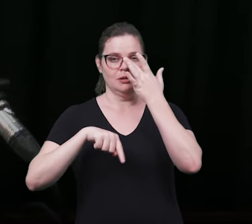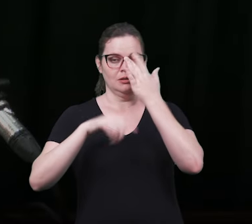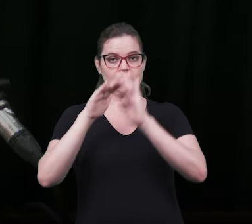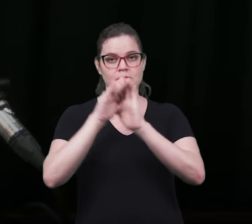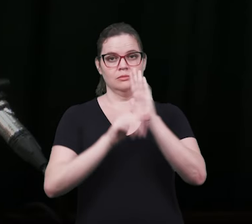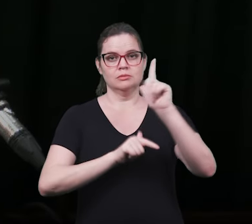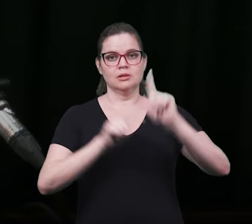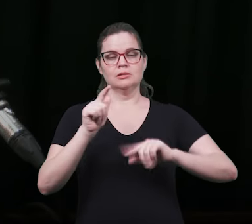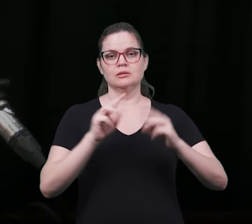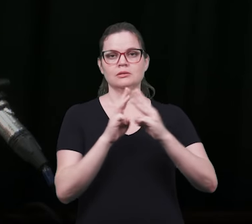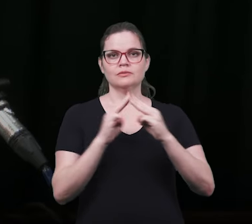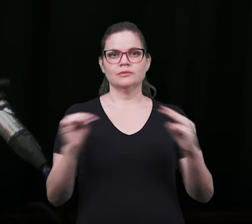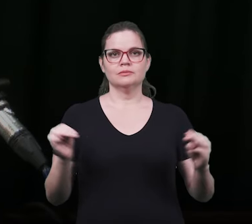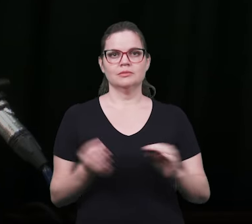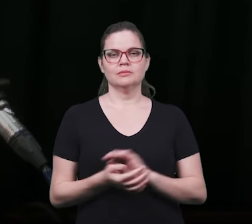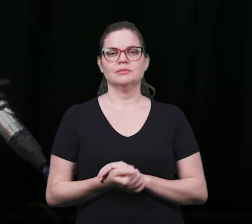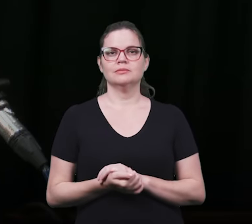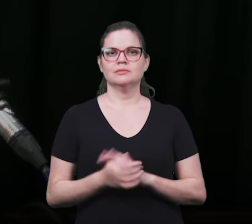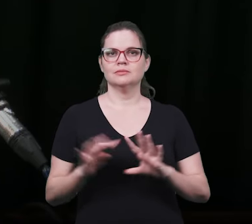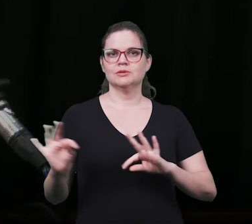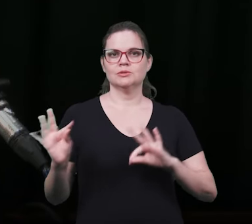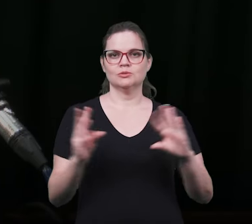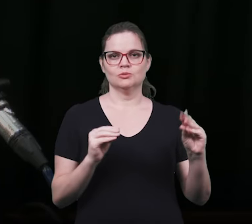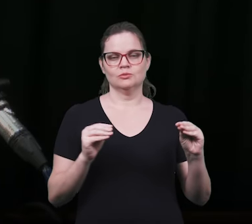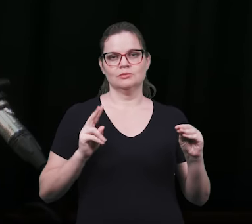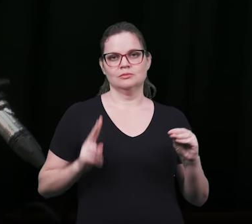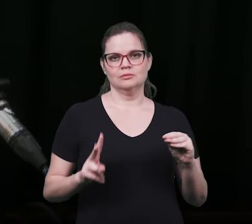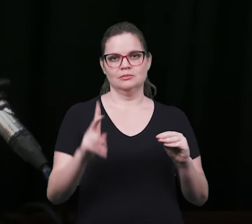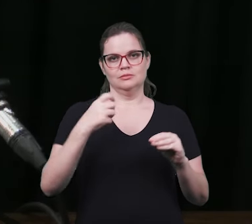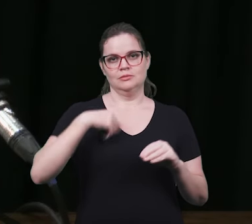programação da Rádio Manaim, porque todas as vezes